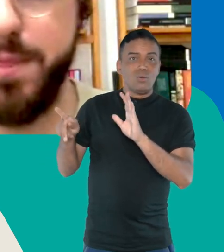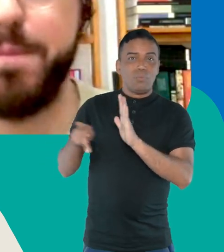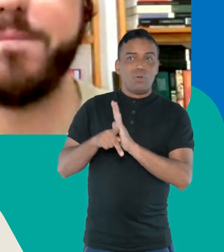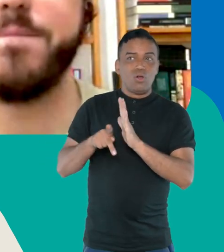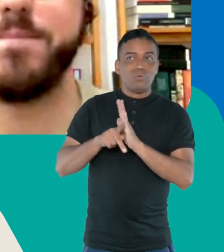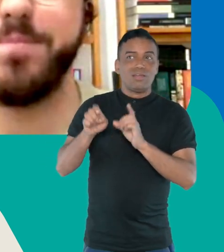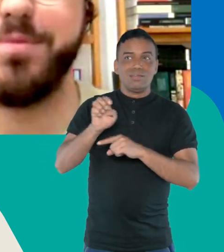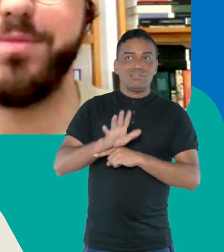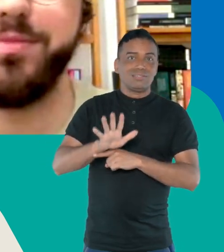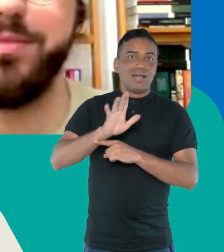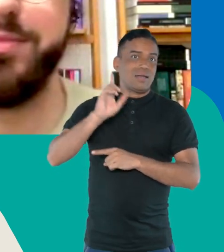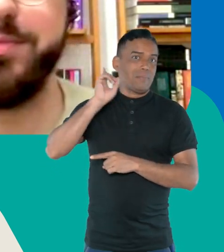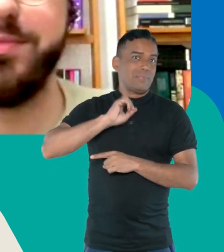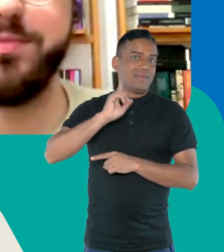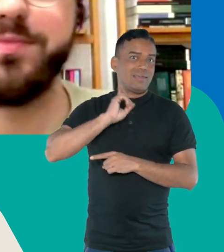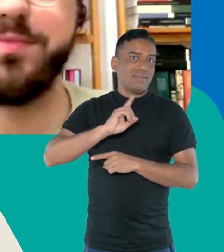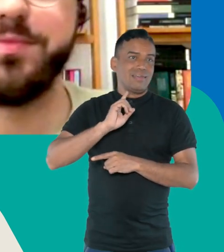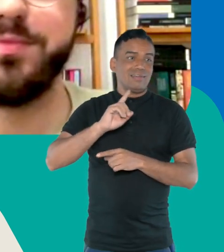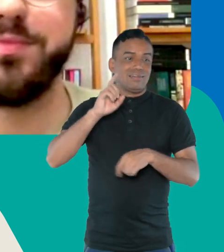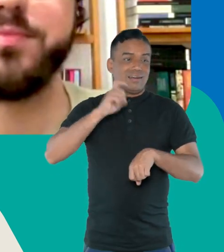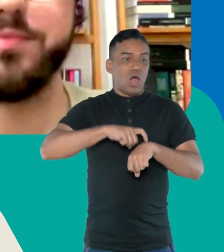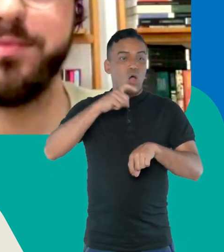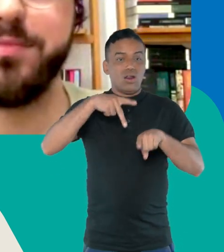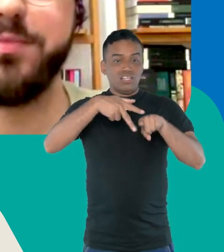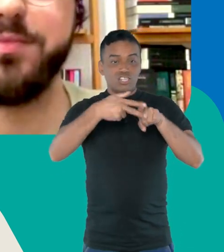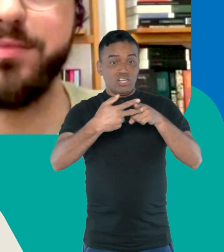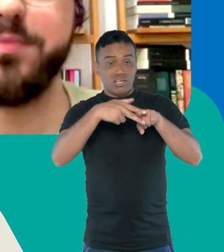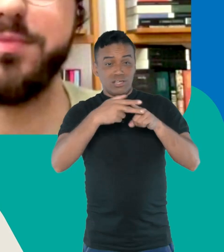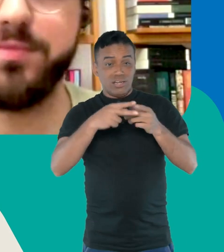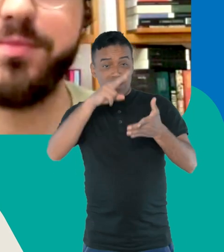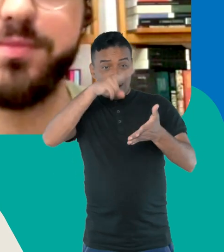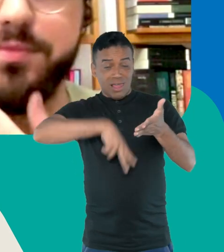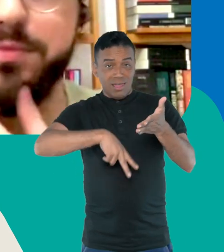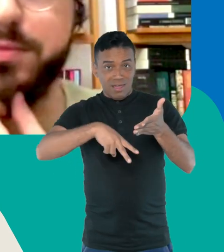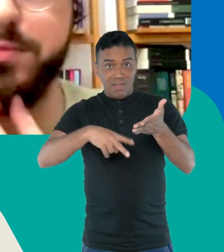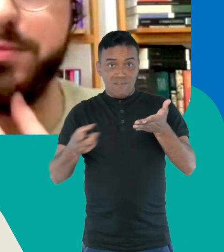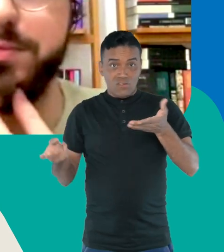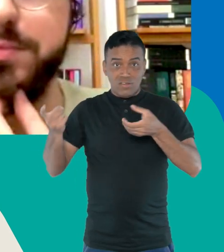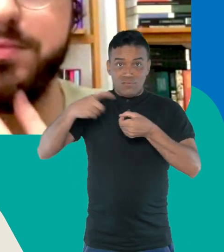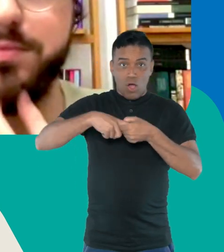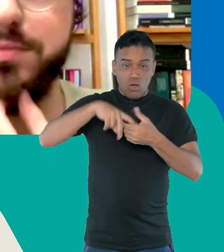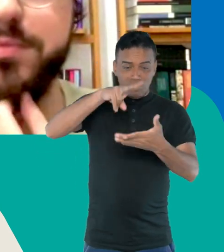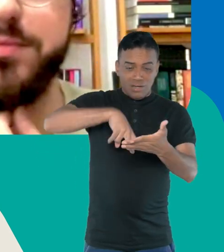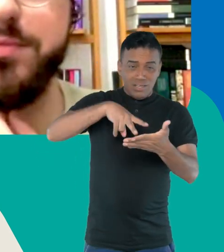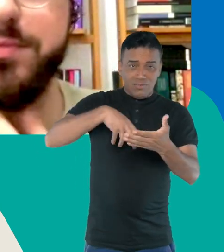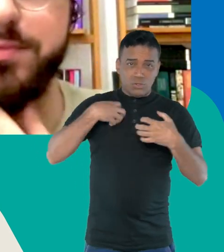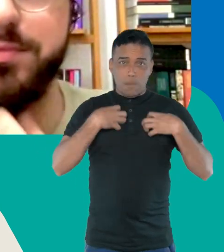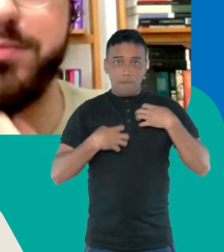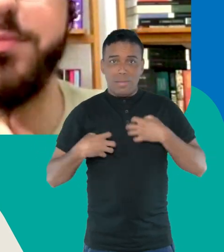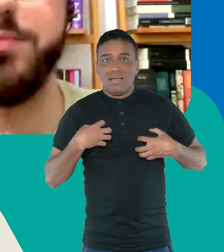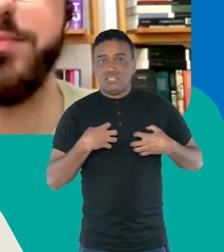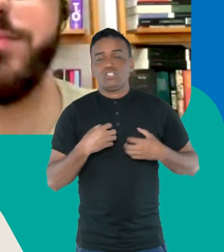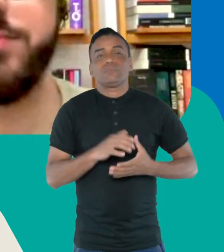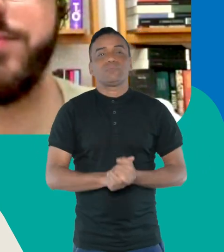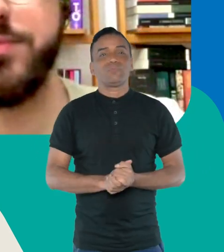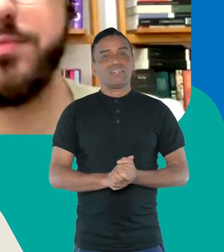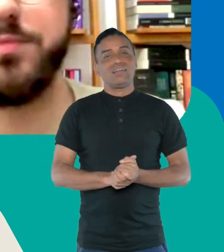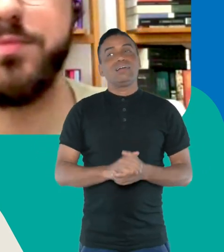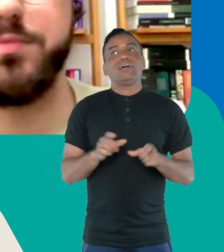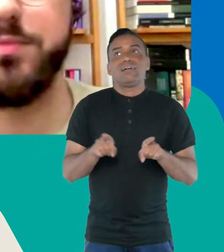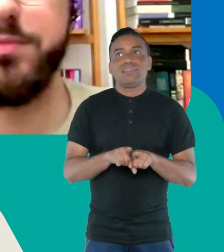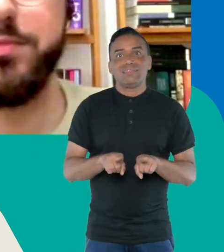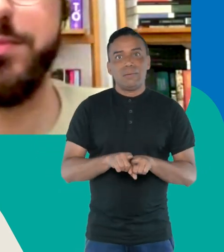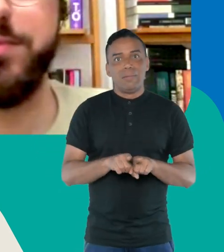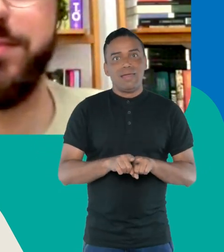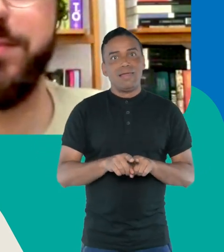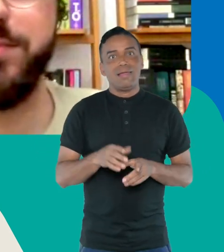maneira que mesmo quando na revisão ou quando você volta ao livro, isso mexe com você. E eu trouxe aqui o